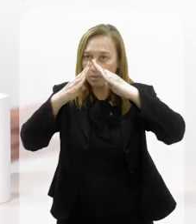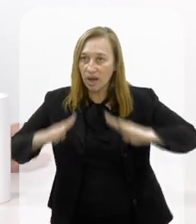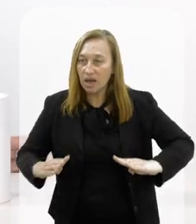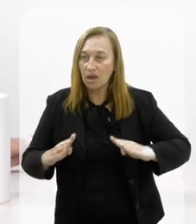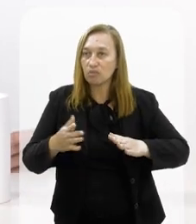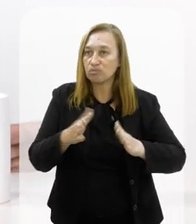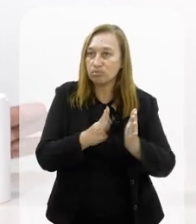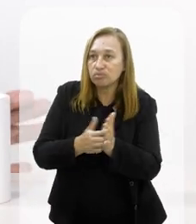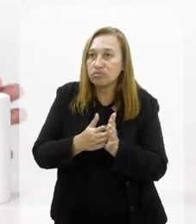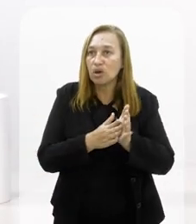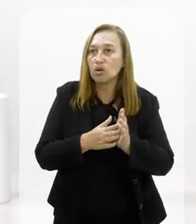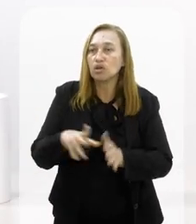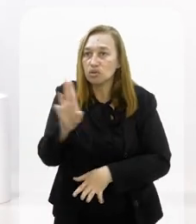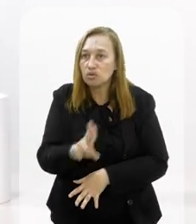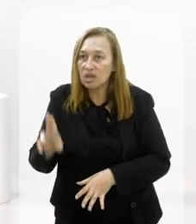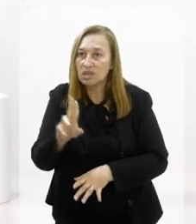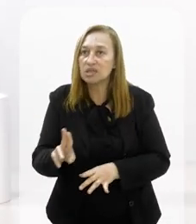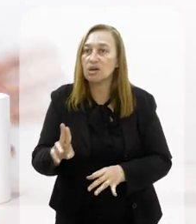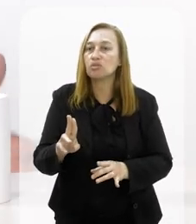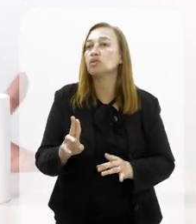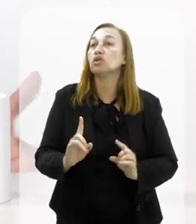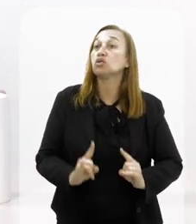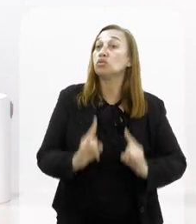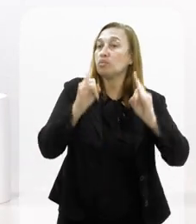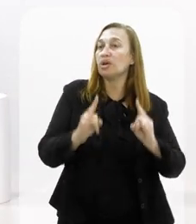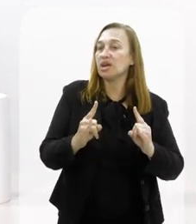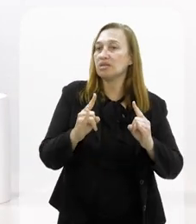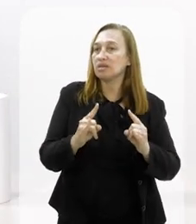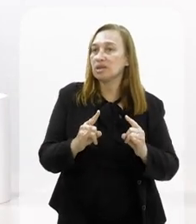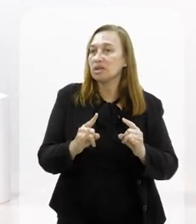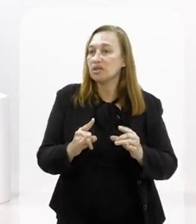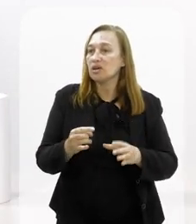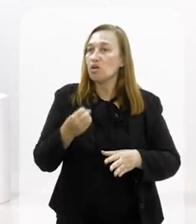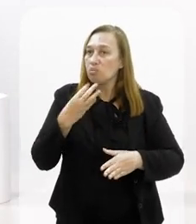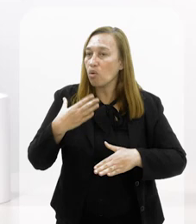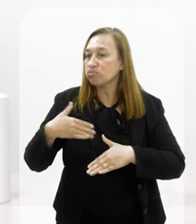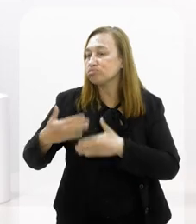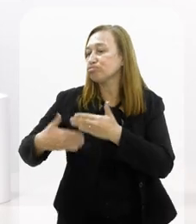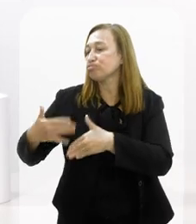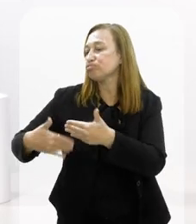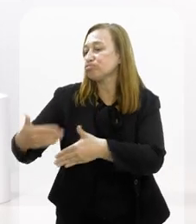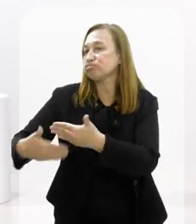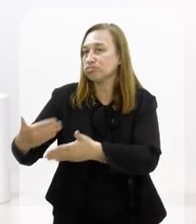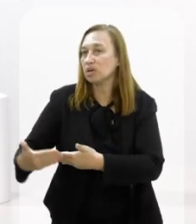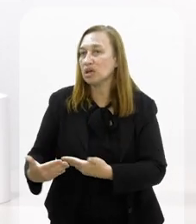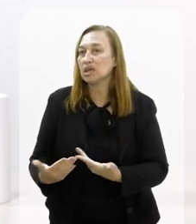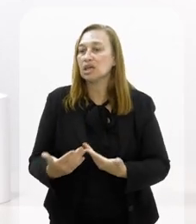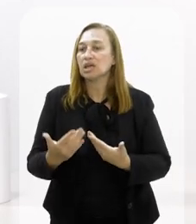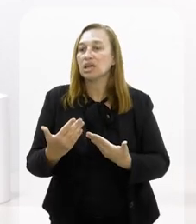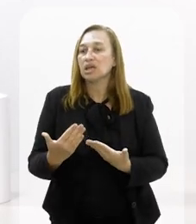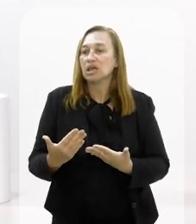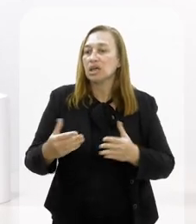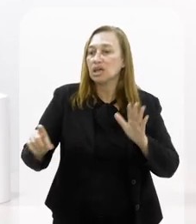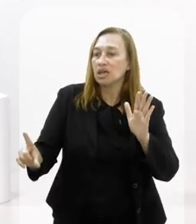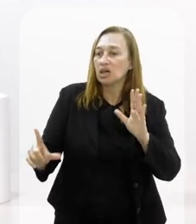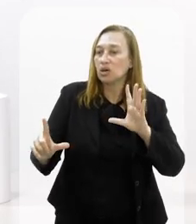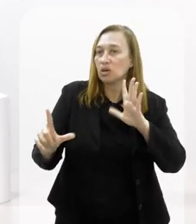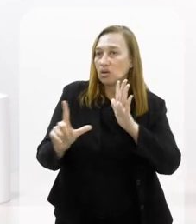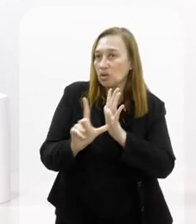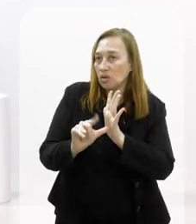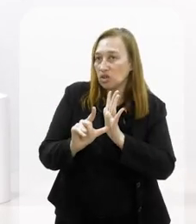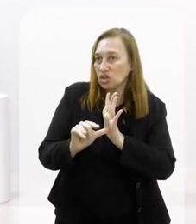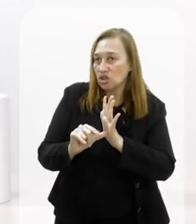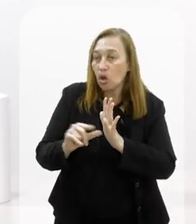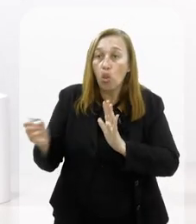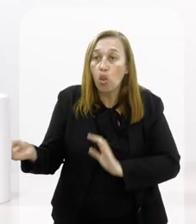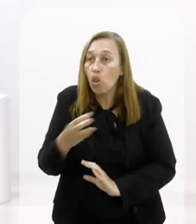utilização do prédio então a processo de qualidade da Mocidade se aperfeiçoou muito a partir daí a gente criou uma logística nova adaptada